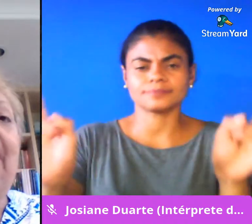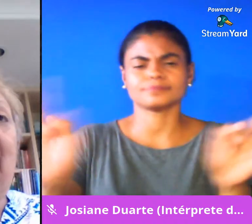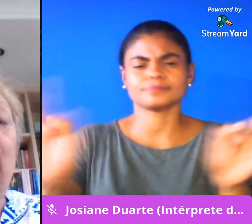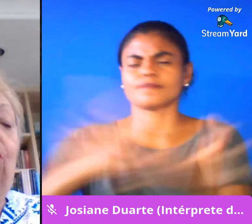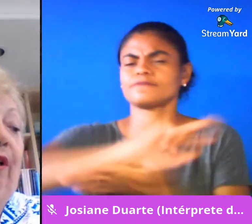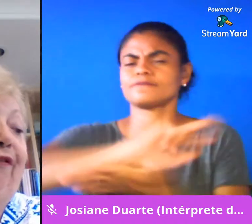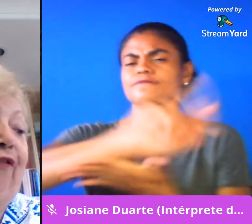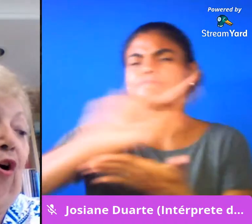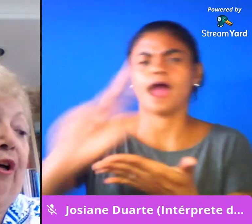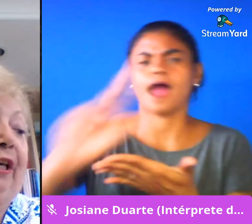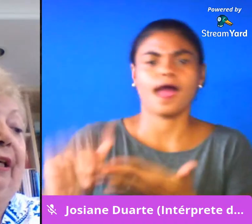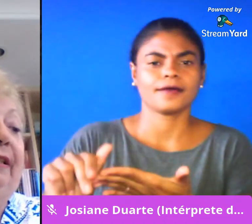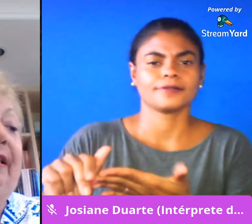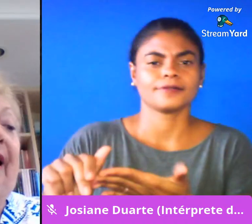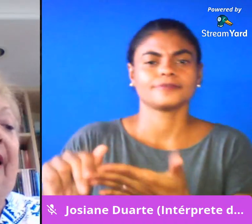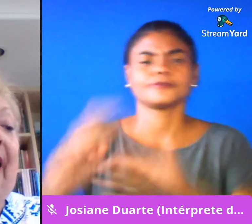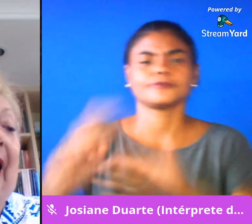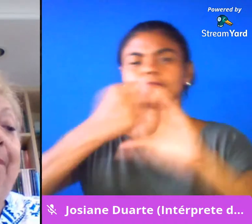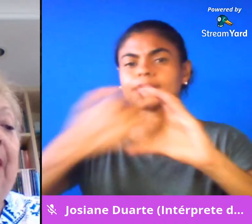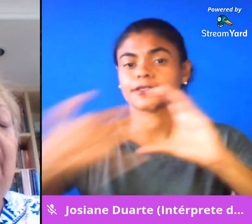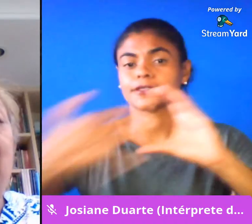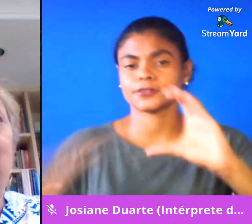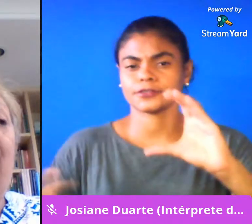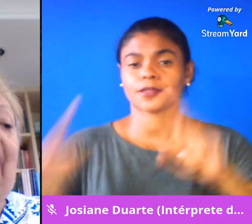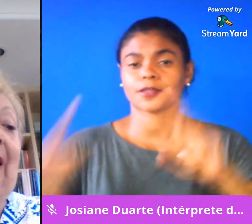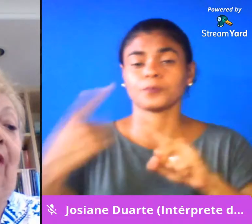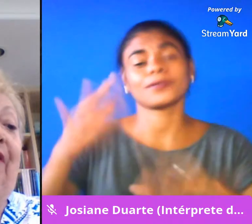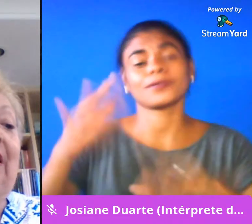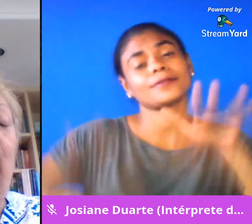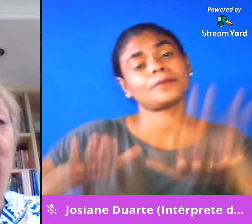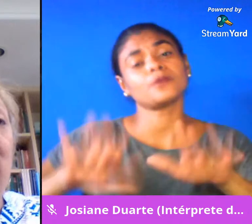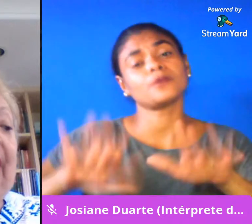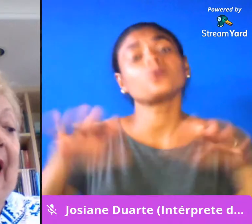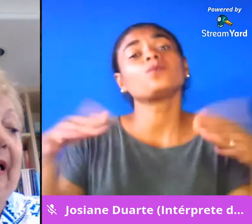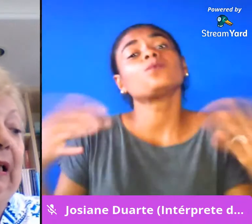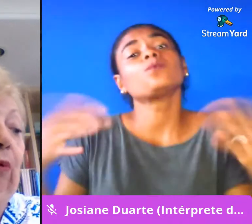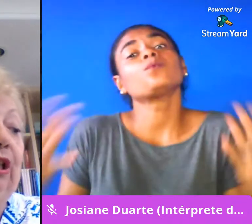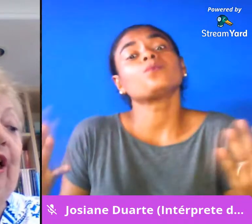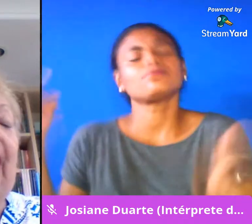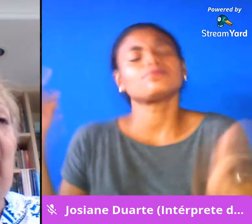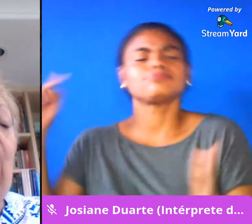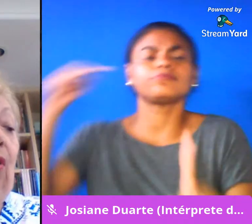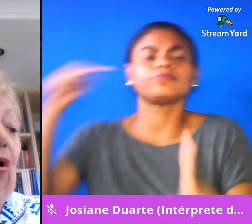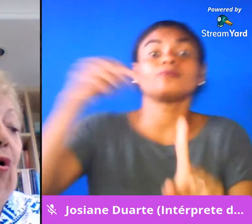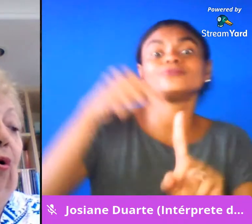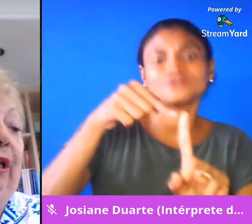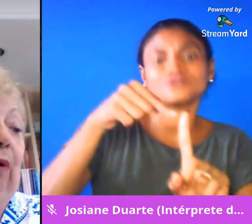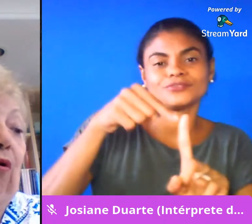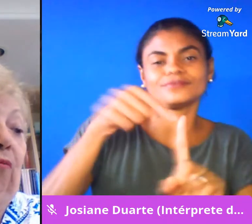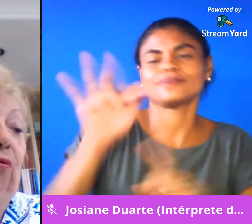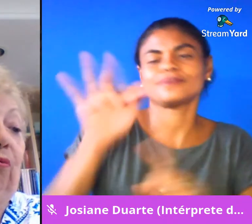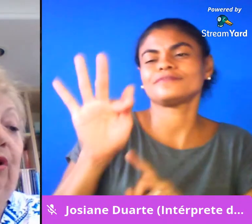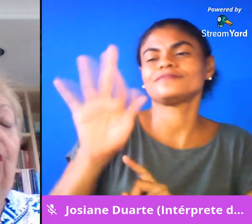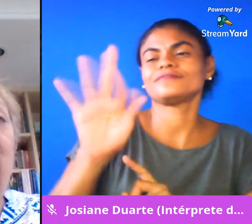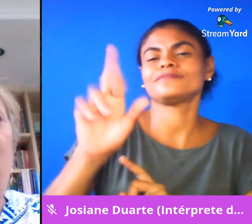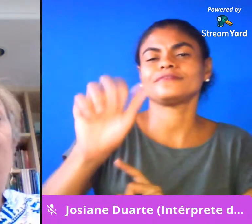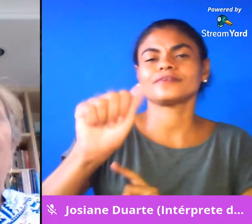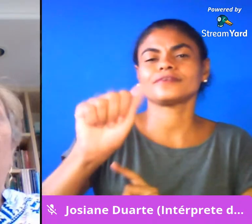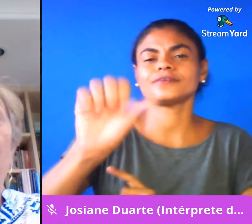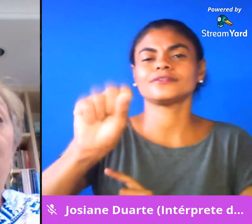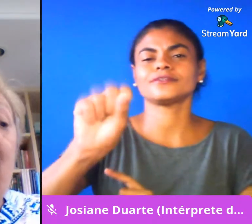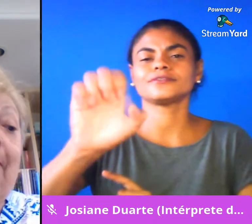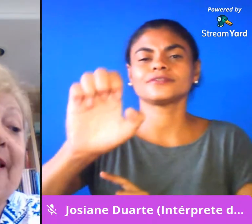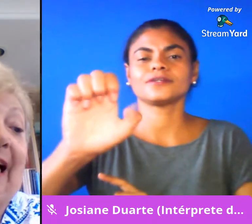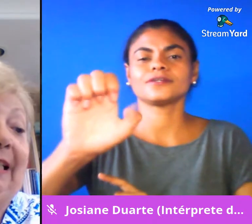vez que, dependendo do enfoque que se queira dar, temos que falar de uma fraseologia da língua geral ou língua comum, de